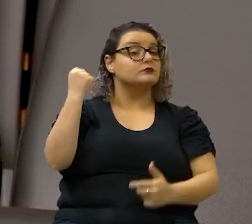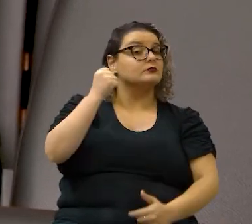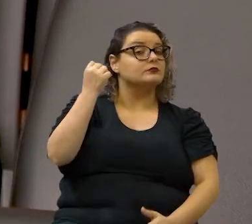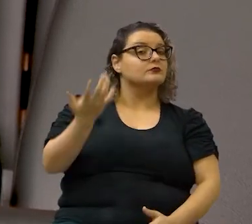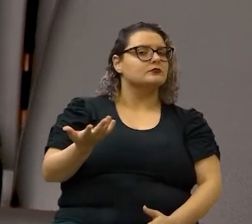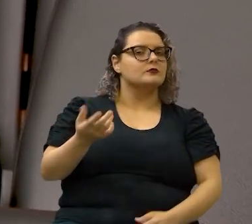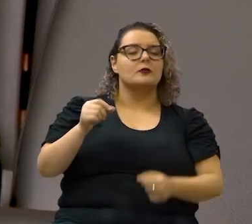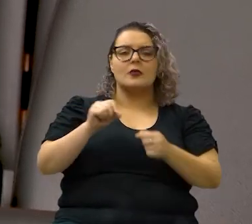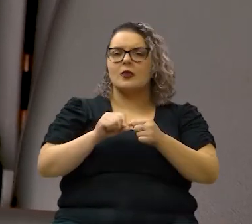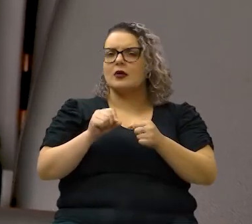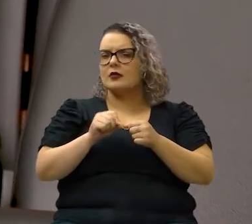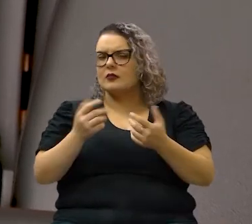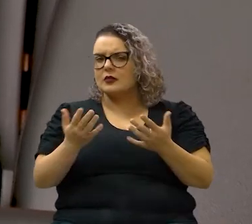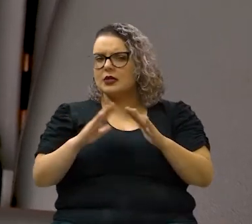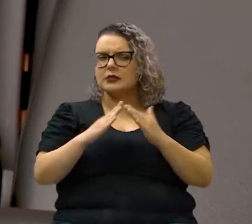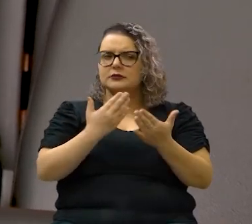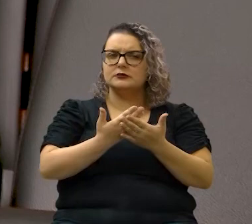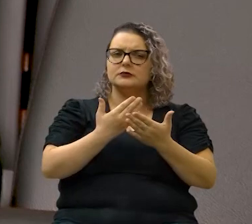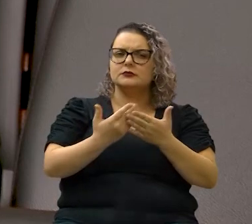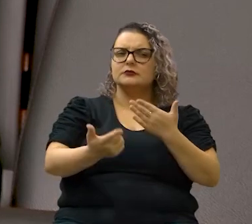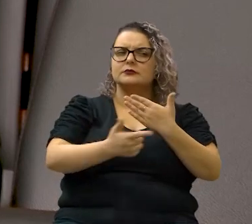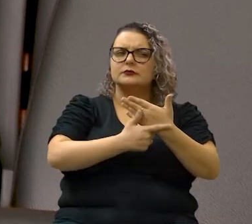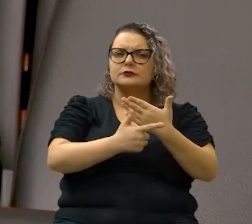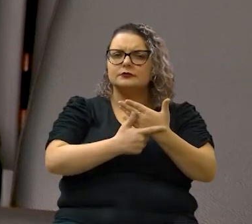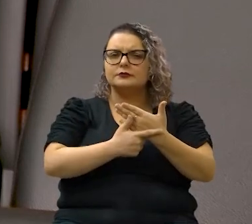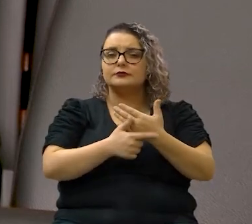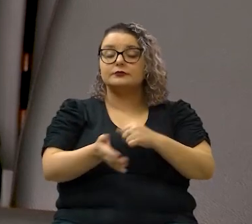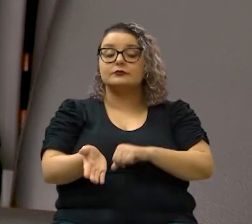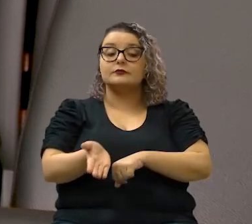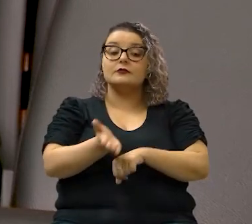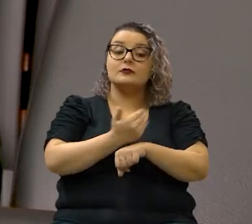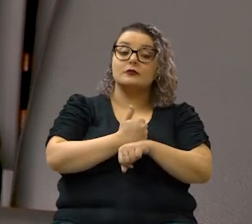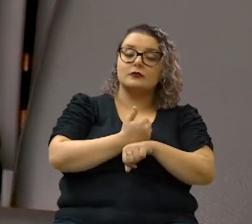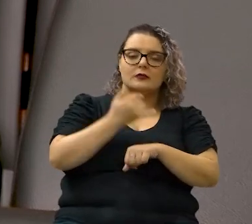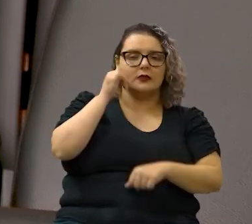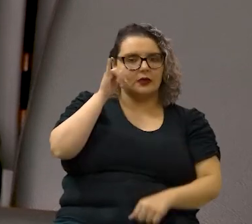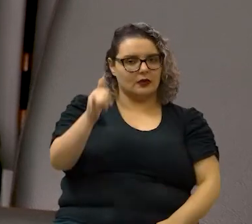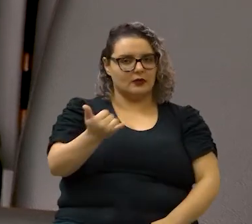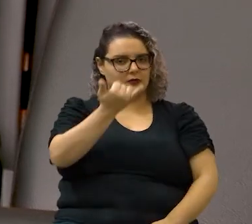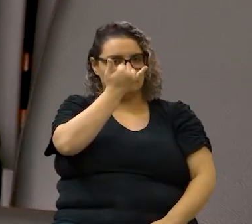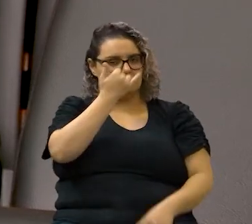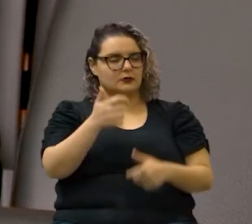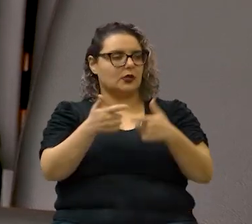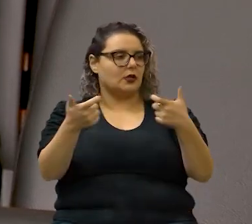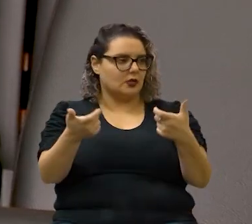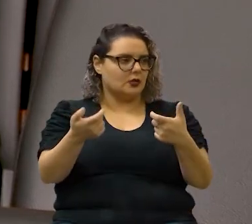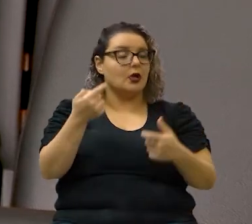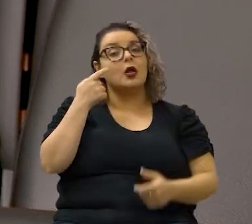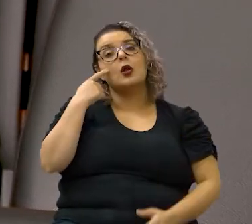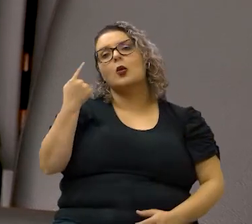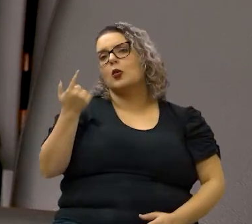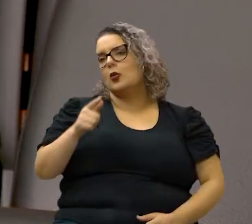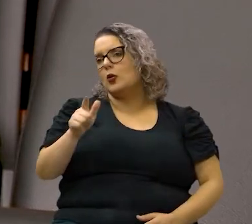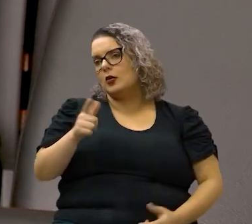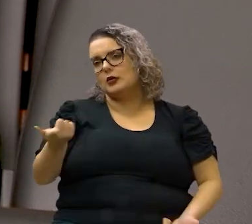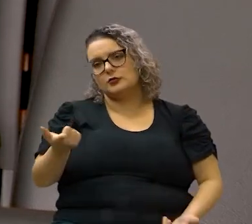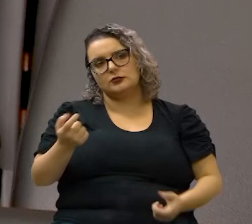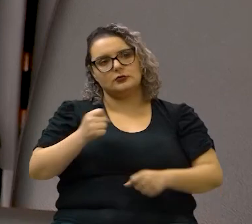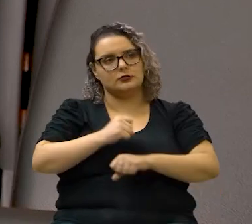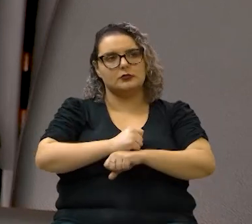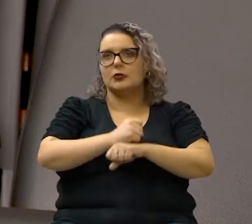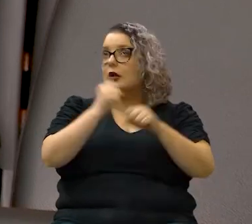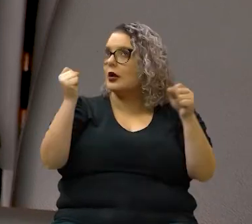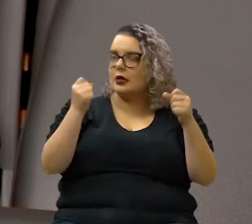graves e fazer com que a escola atue de maneira preventiva, né? É evidente que casos extremos,